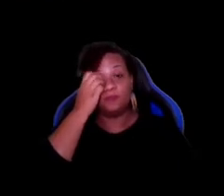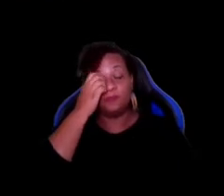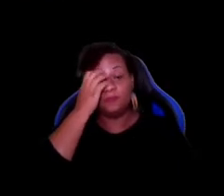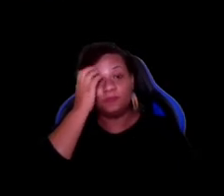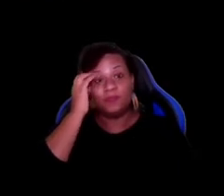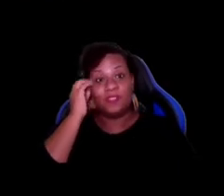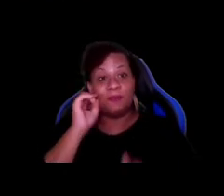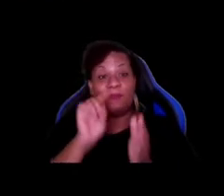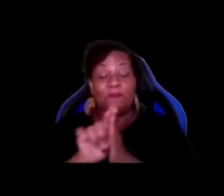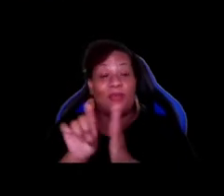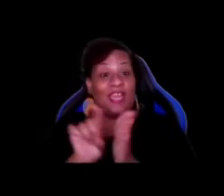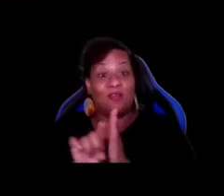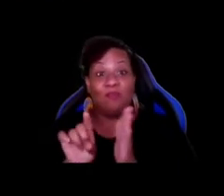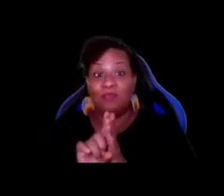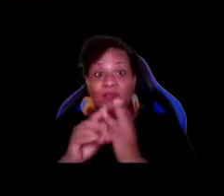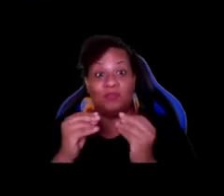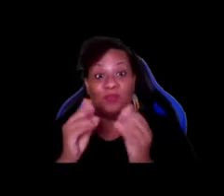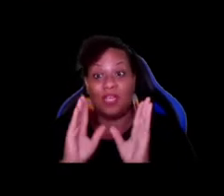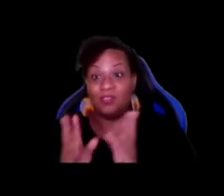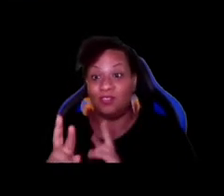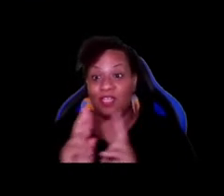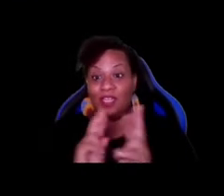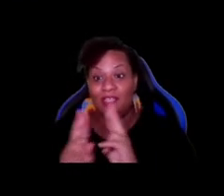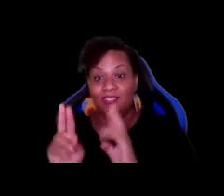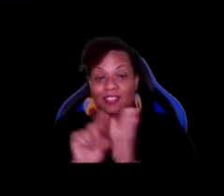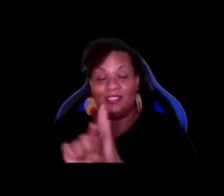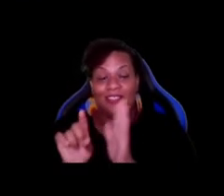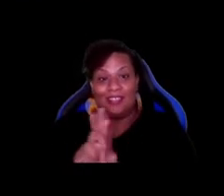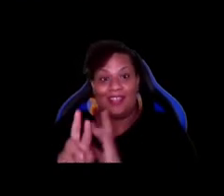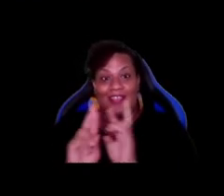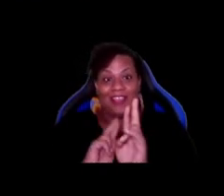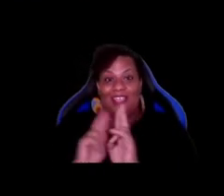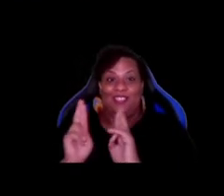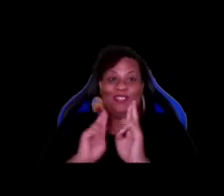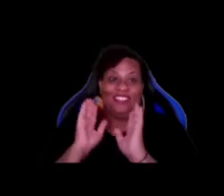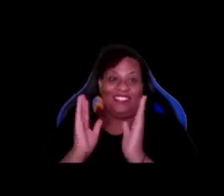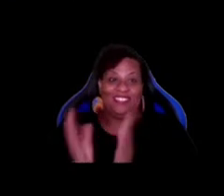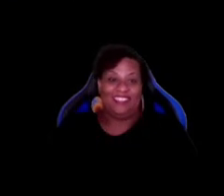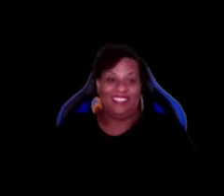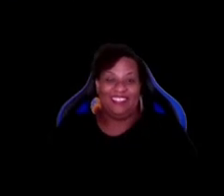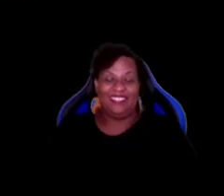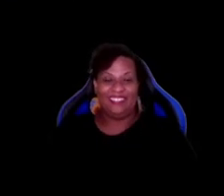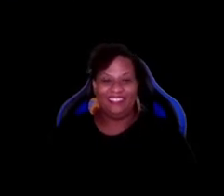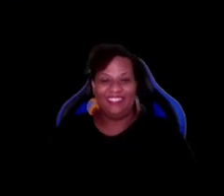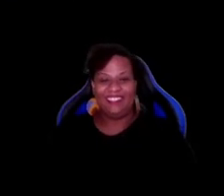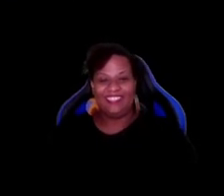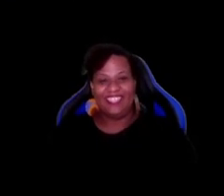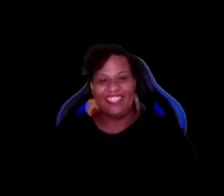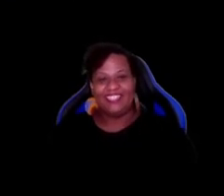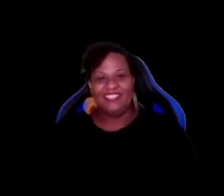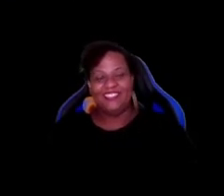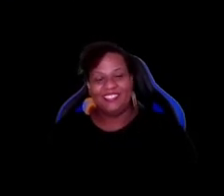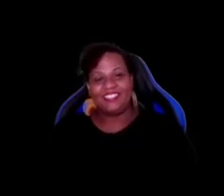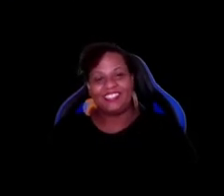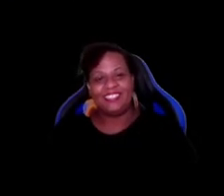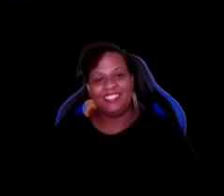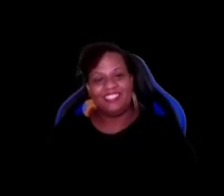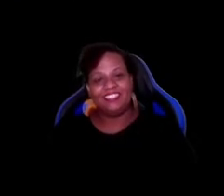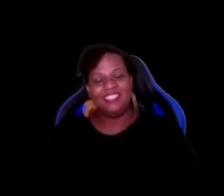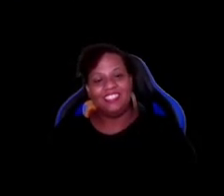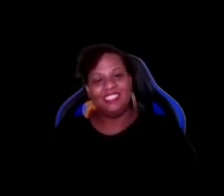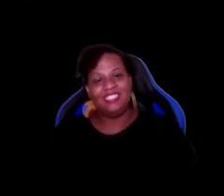perguntas a senhora já colocou Pronto. tudo aí, né? E uma das perguntas,